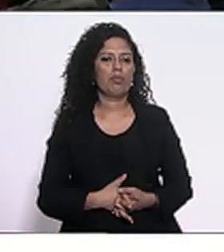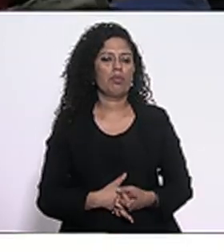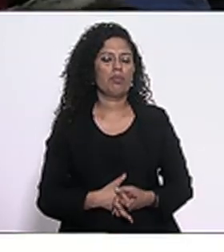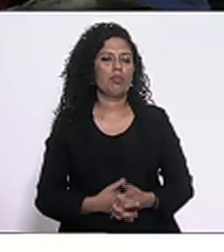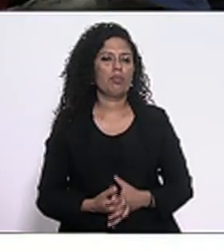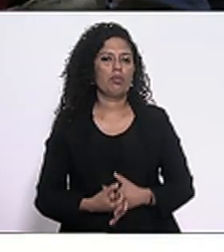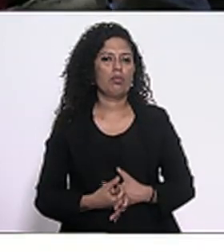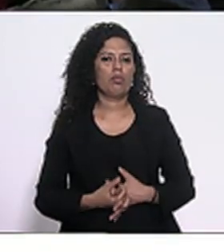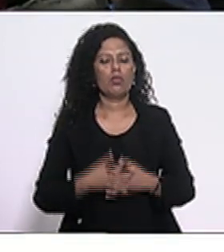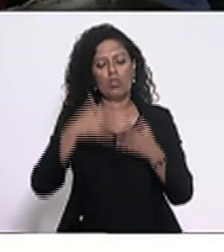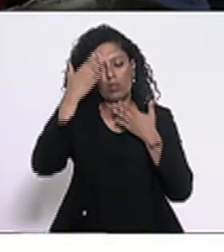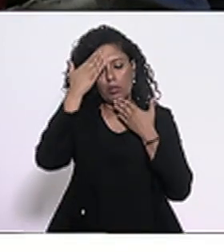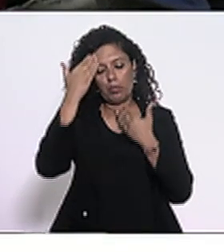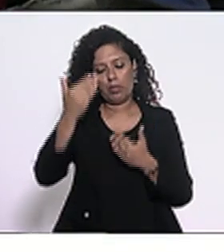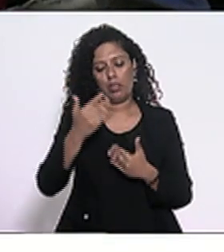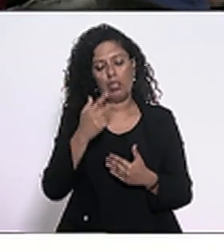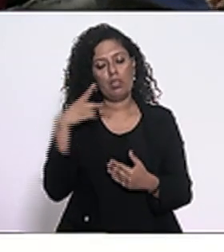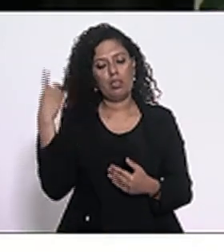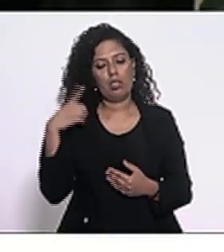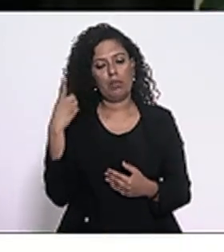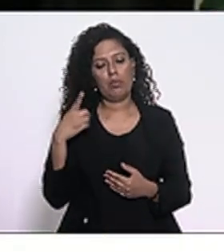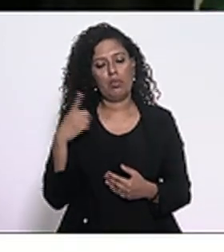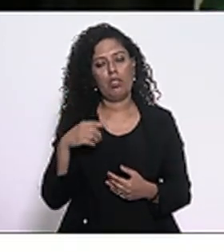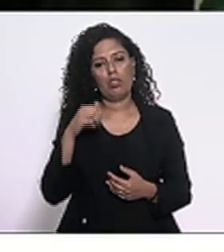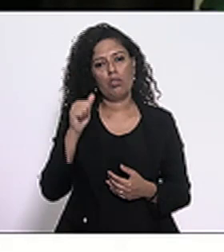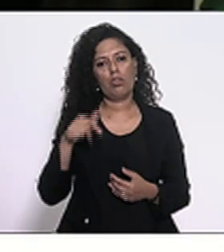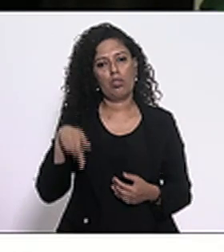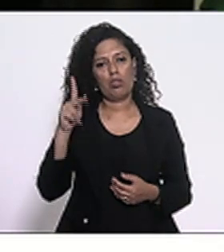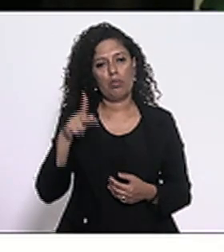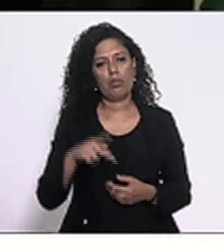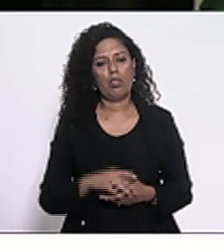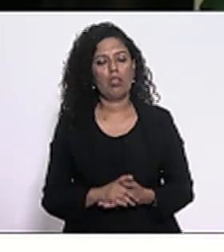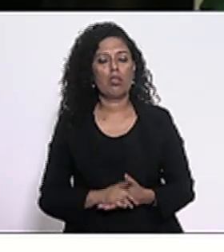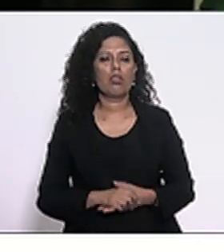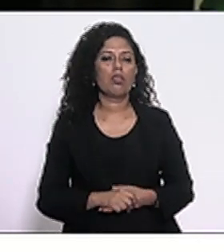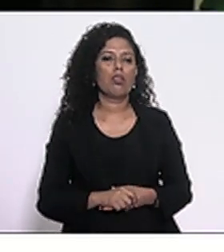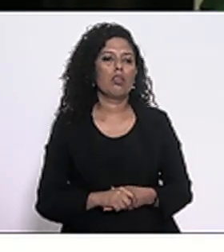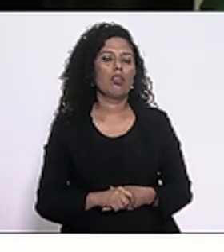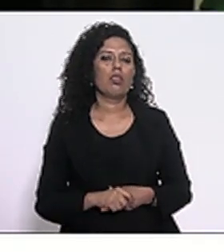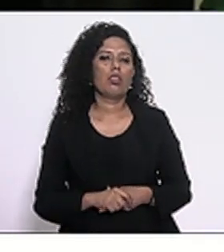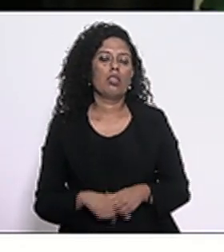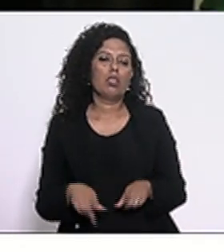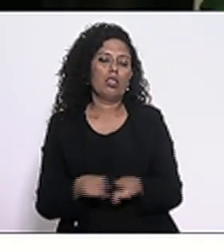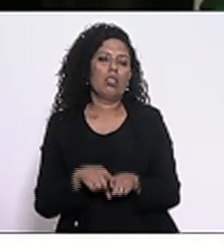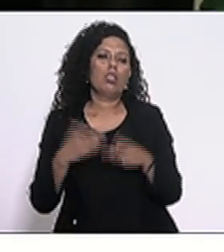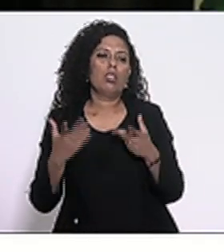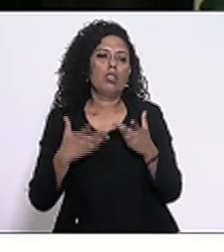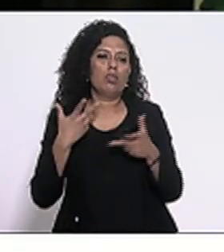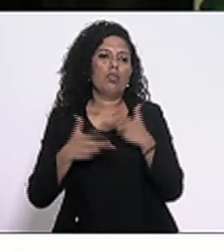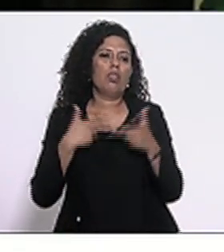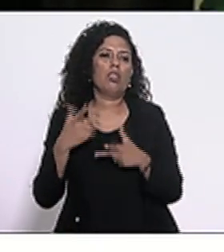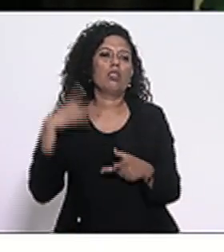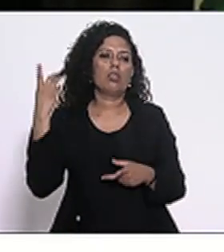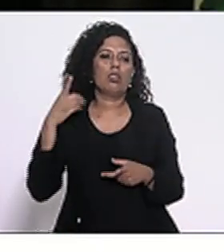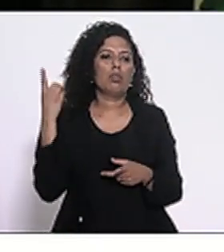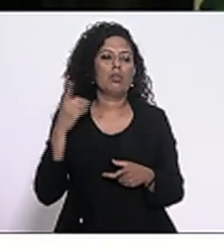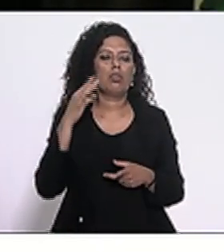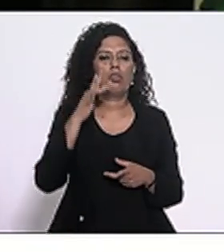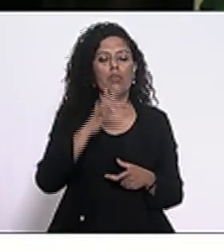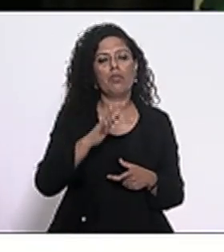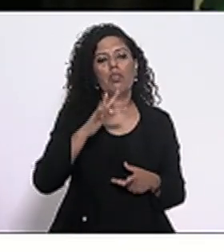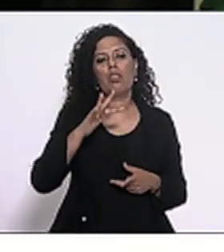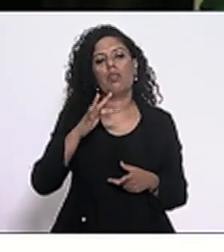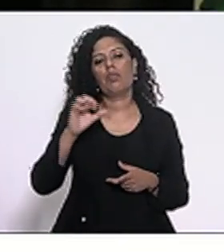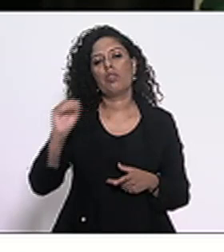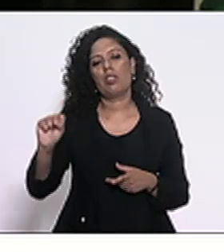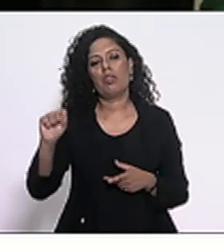Obrigado, deputado Alexandre Knoploch. Eu passo ao presidente Marcos Vieira e equipe para responder as perguntas. Registro a presença do deputado Flávio Serafini, membro da Comissão de Ciência